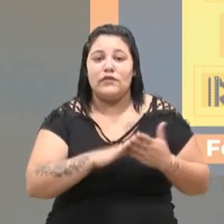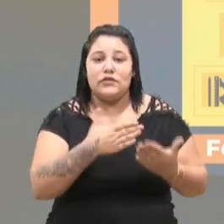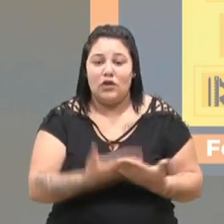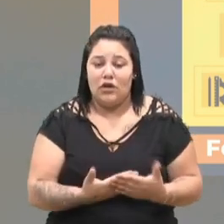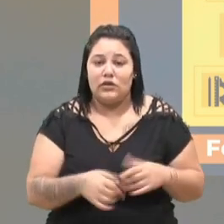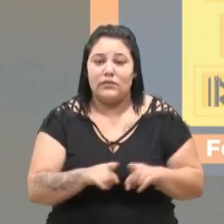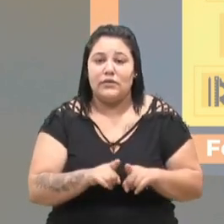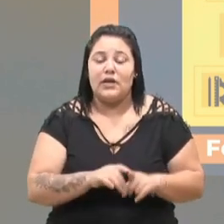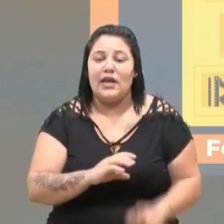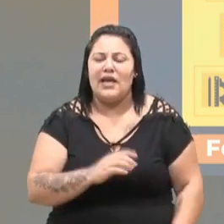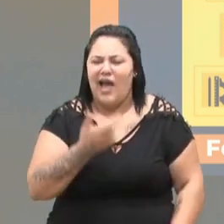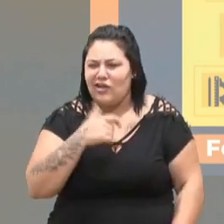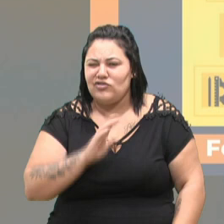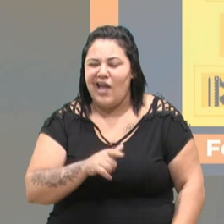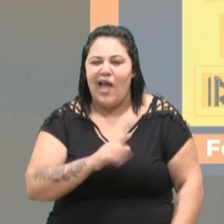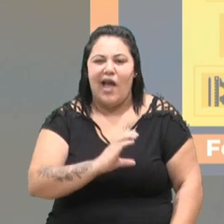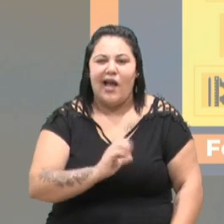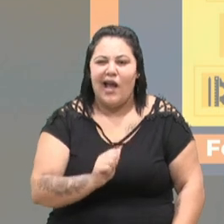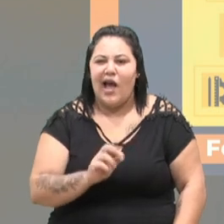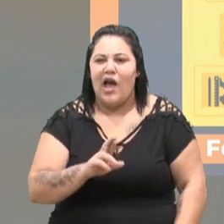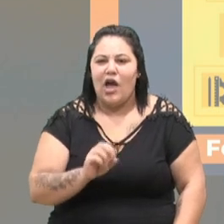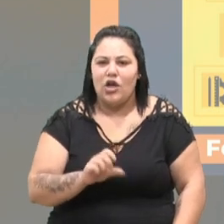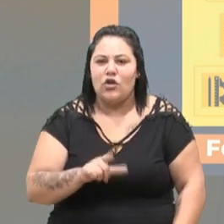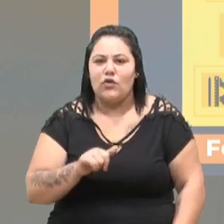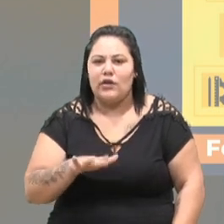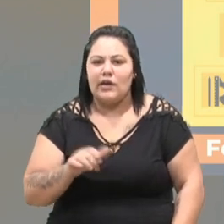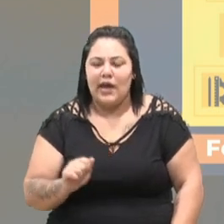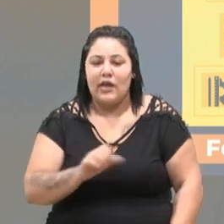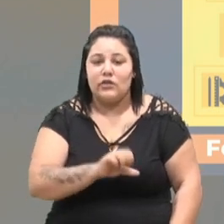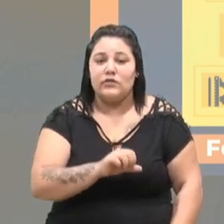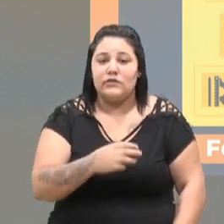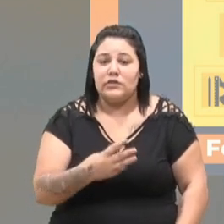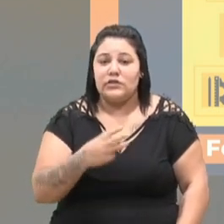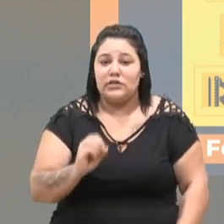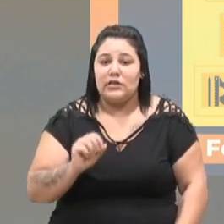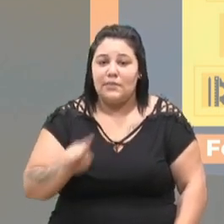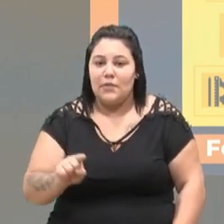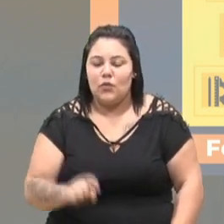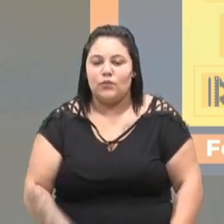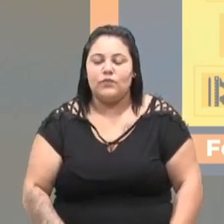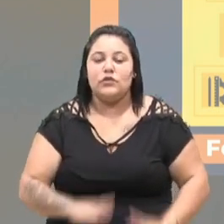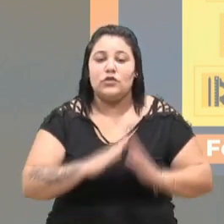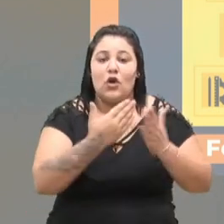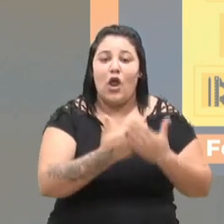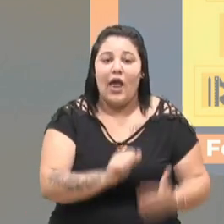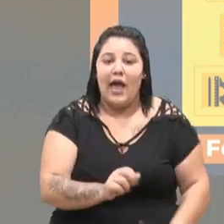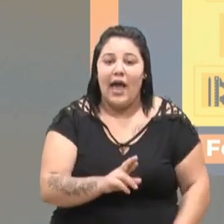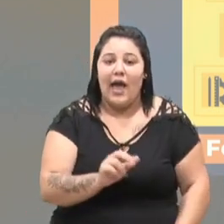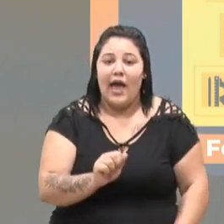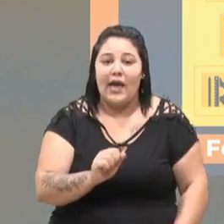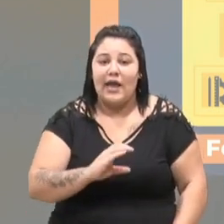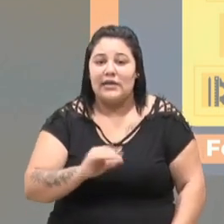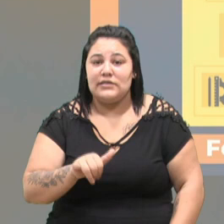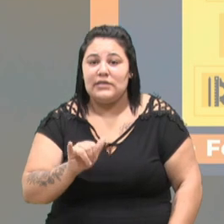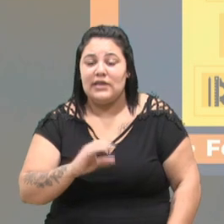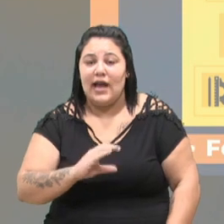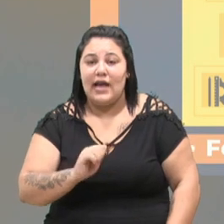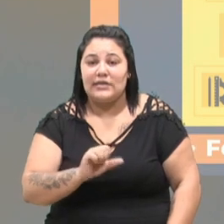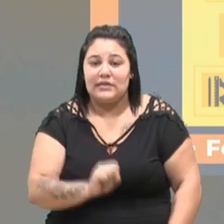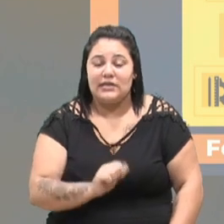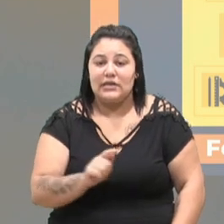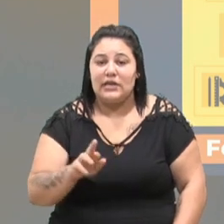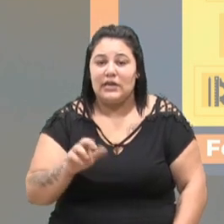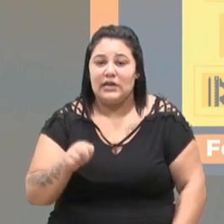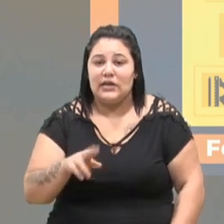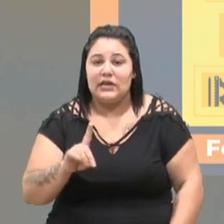Carolina, deve ser Carolina Sutil de Oliveira, 930 mil. Escola Araci Casagrande Sebe, 120 mil. E